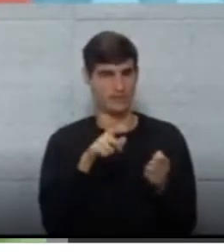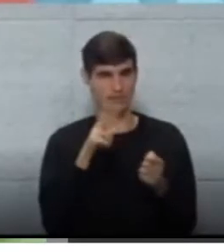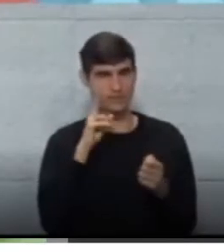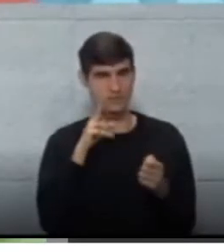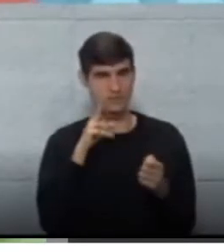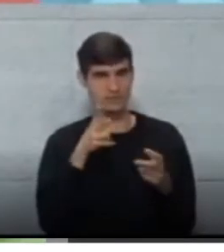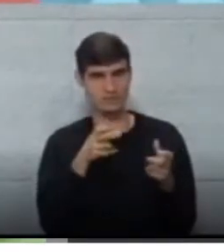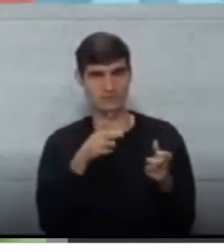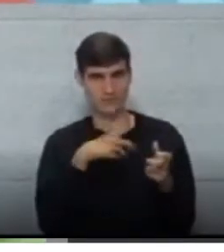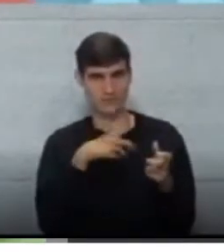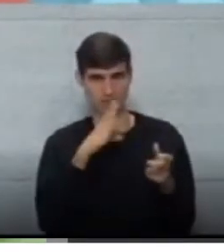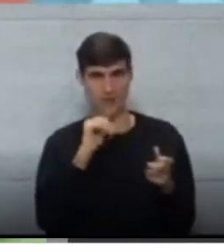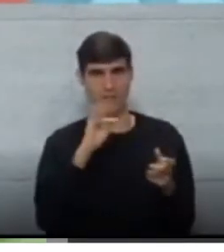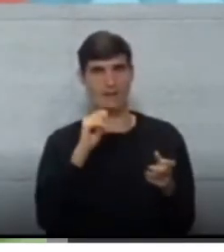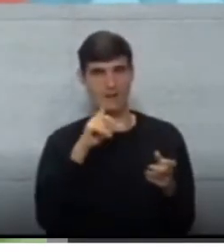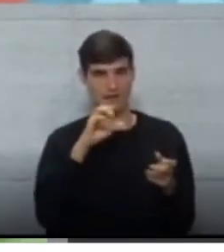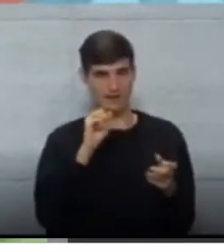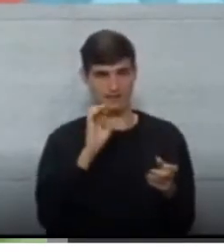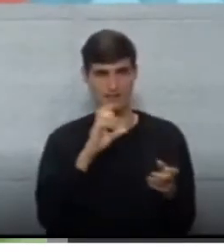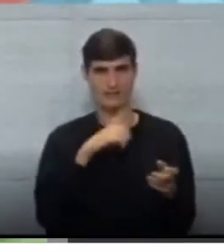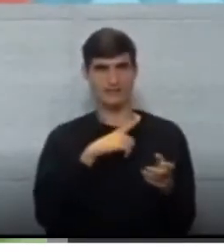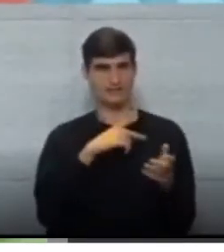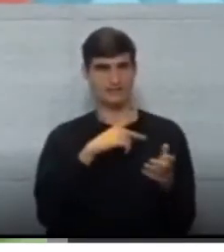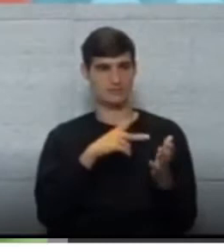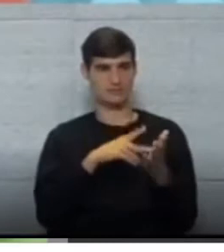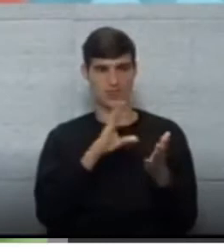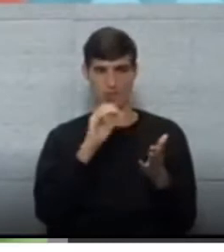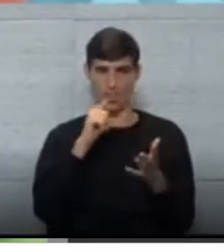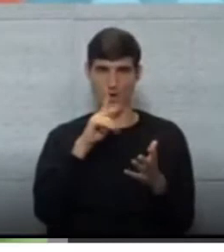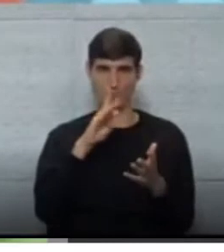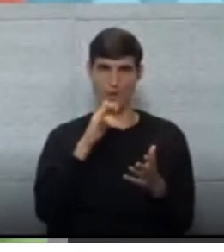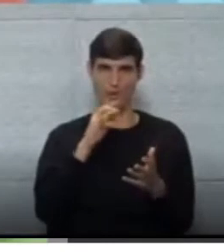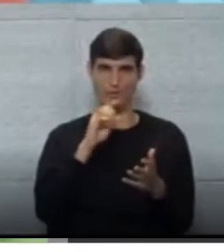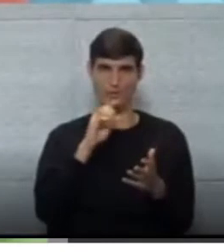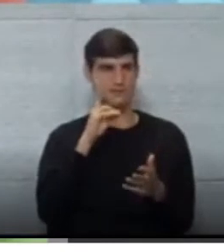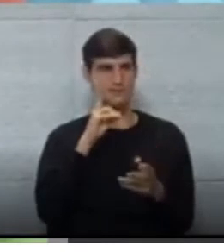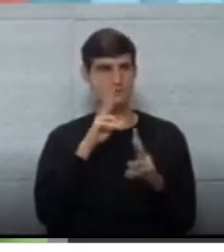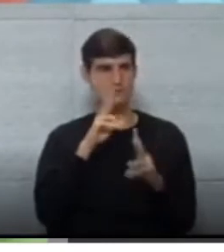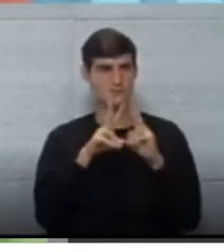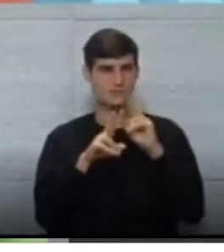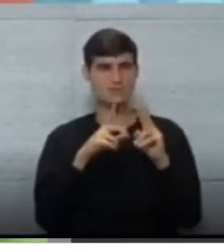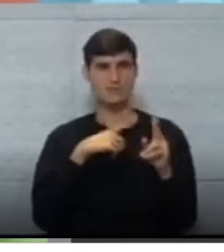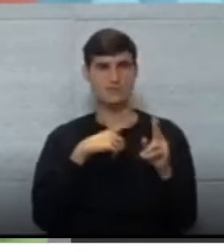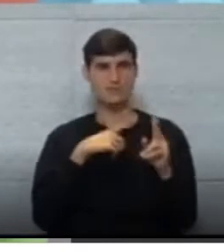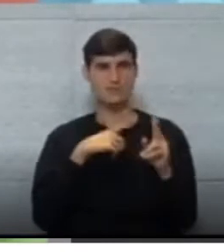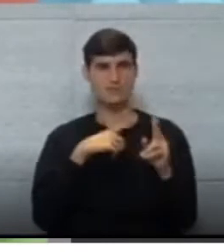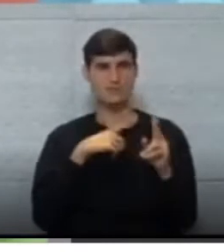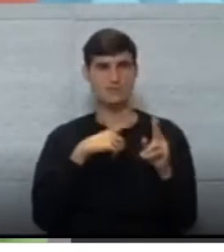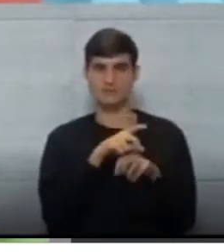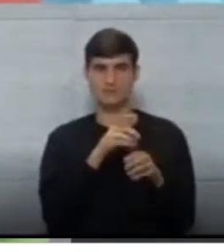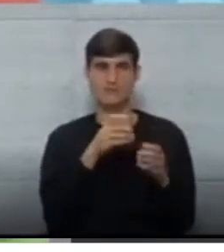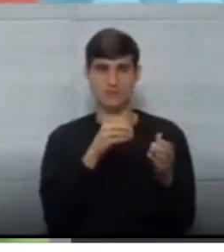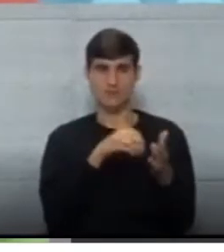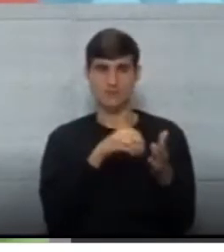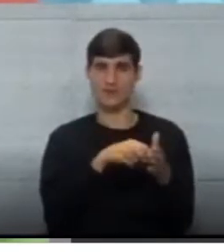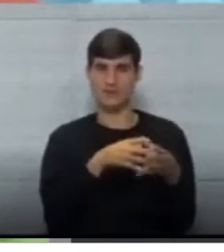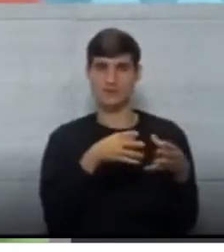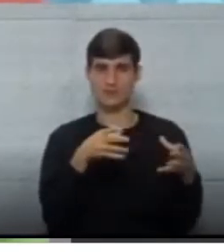deu catalase positiva ou coagulase positiva, a gente tem indicativos de que é o estafilococcus aureus que está crescendo